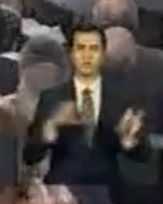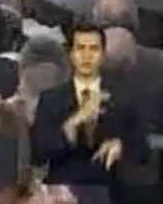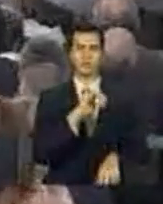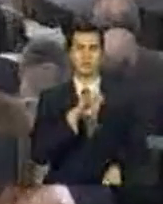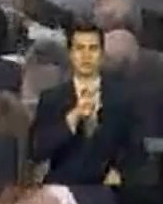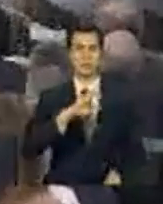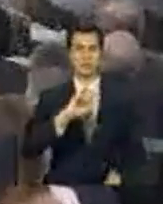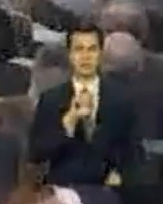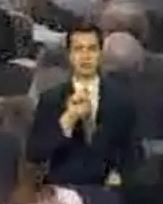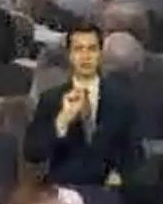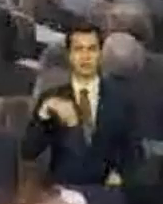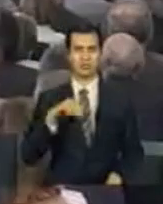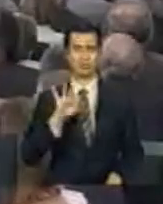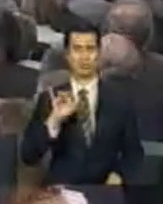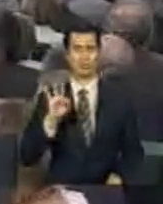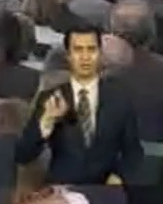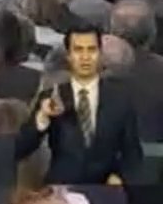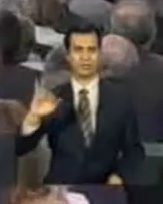providências.